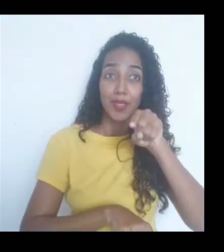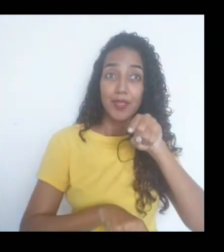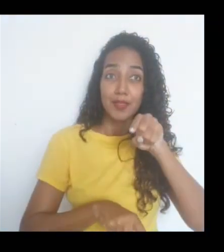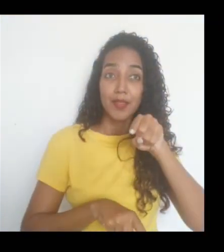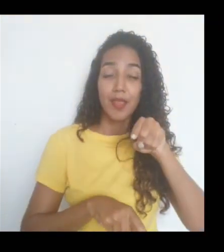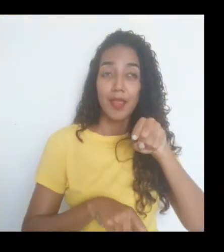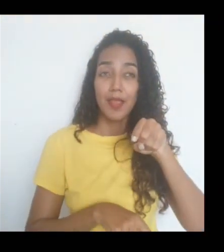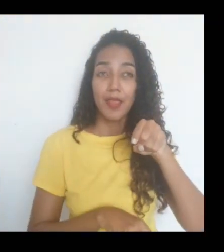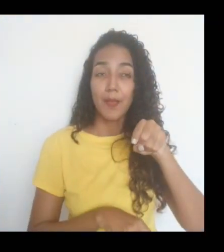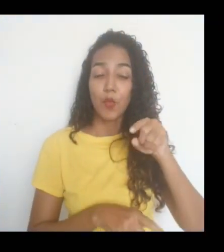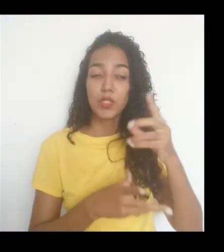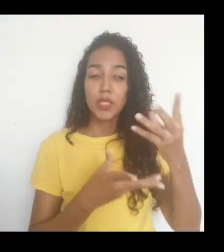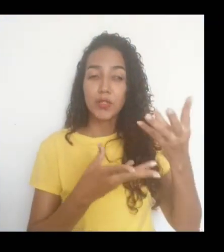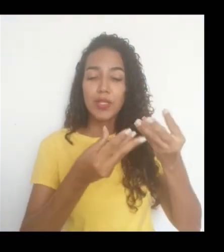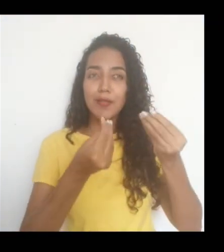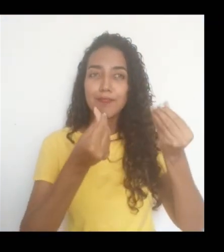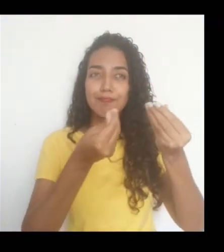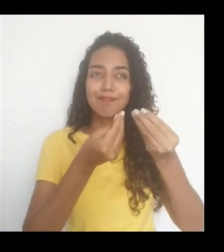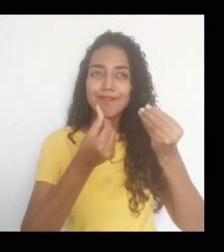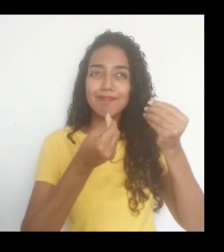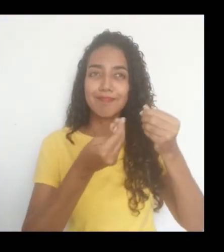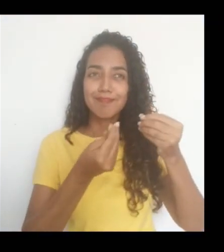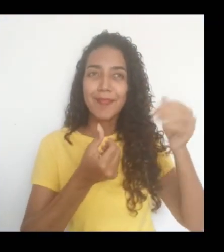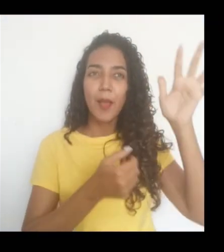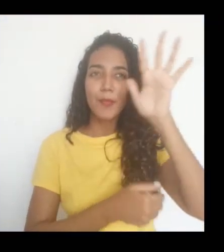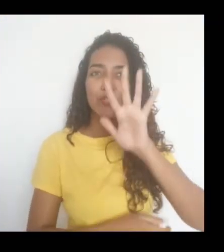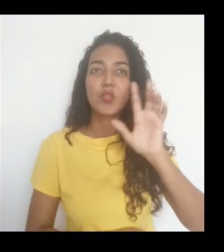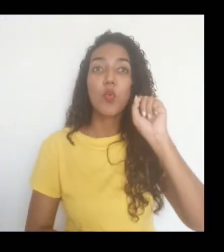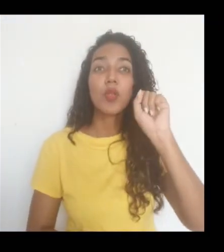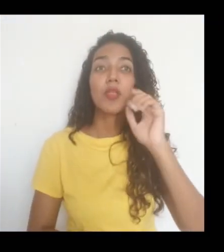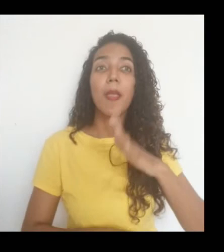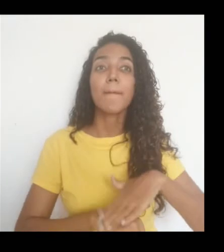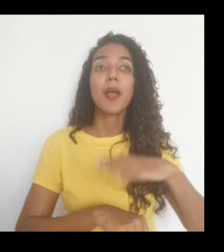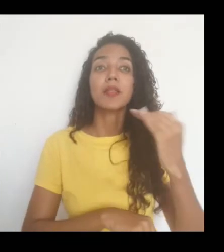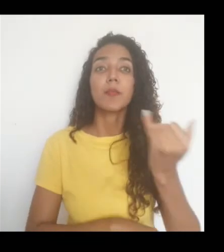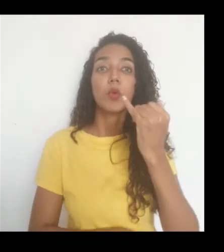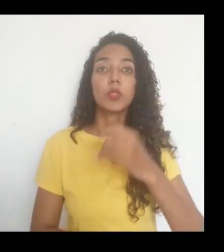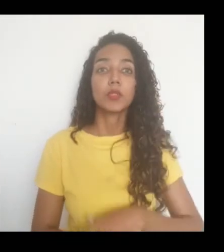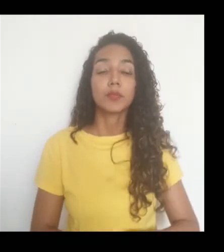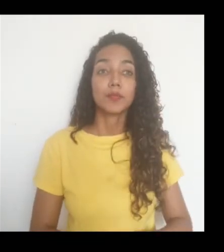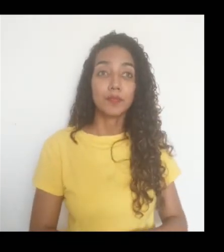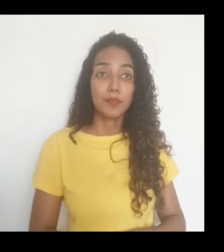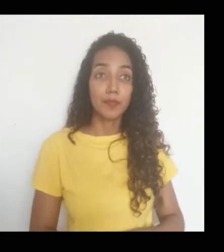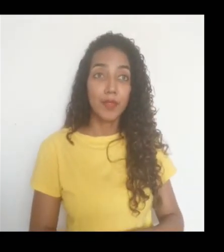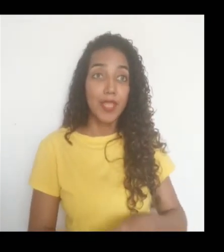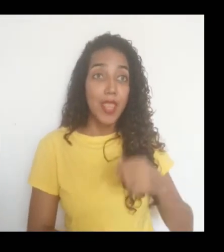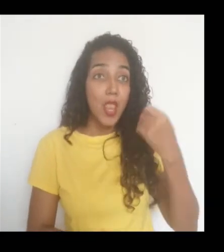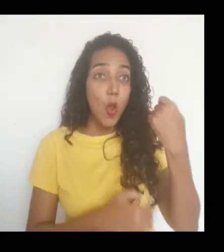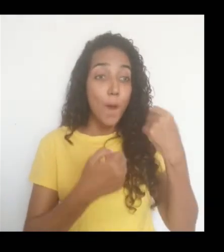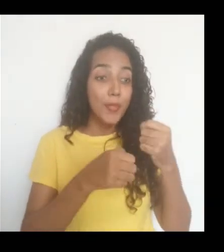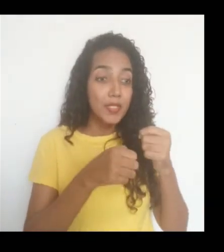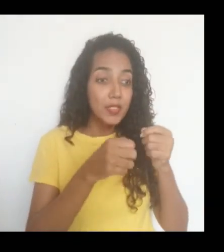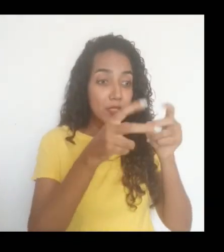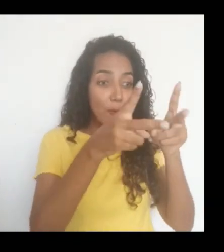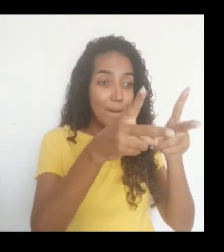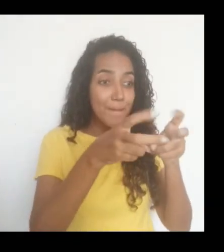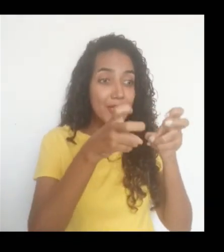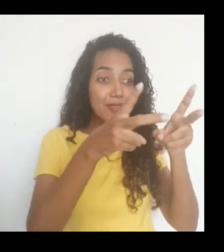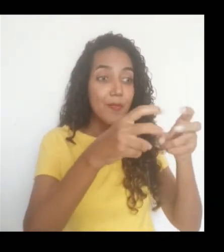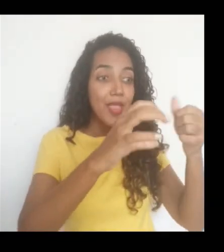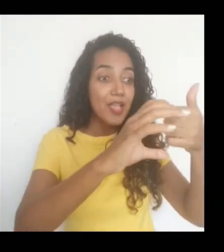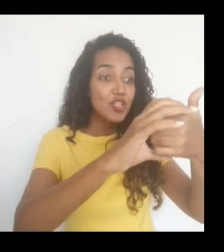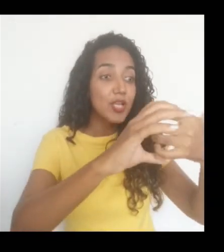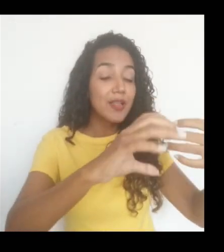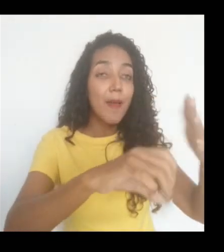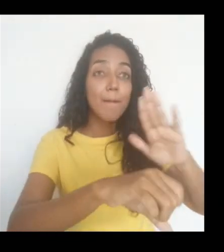ó. Preciso extrair as propriedades essenciais. Ou seja, eu preciso extrair o que de fato